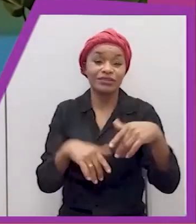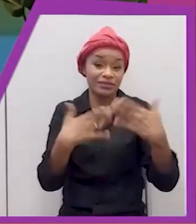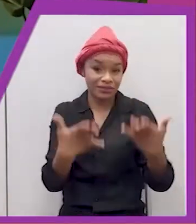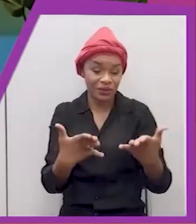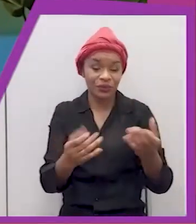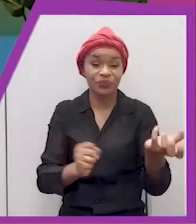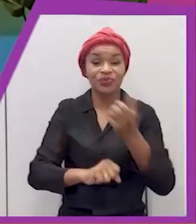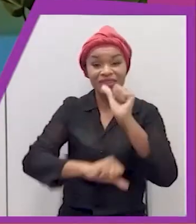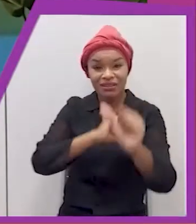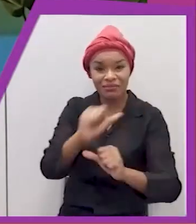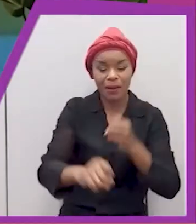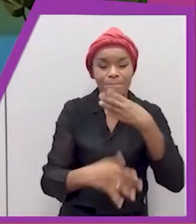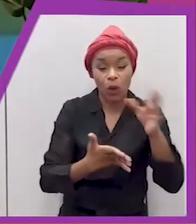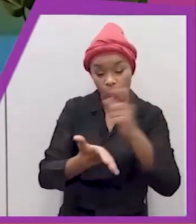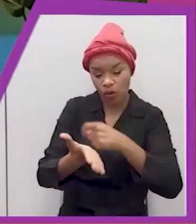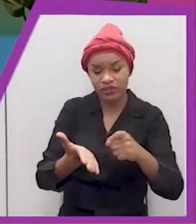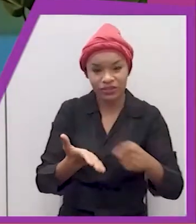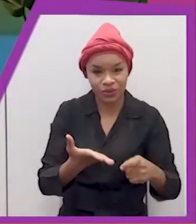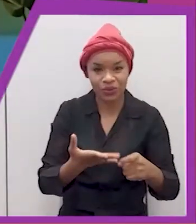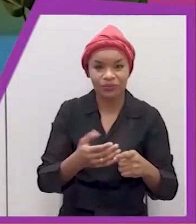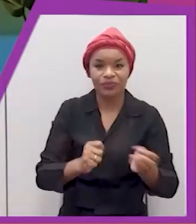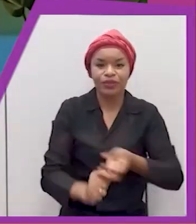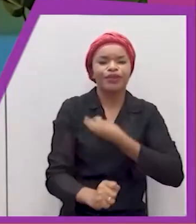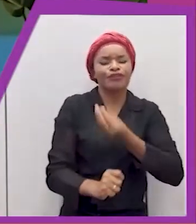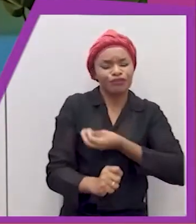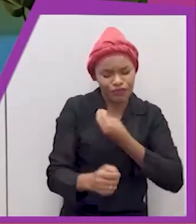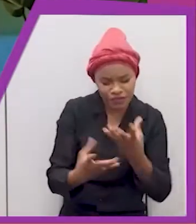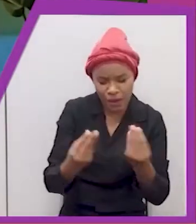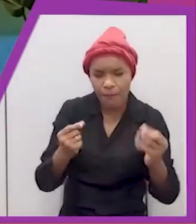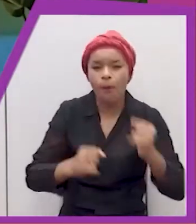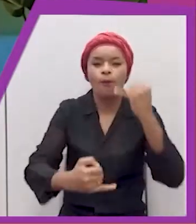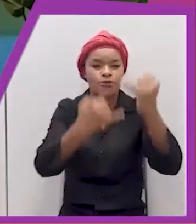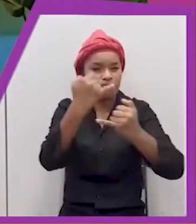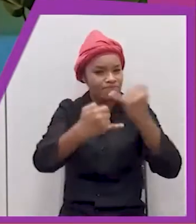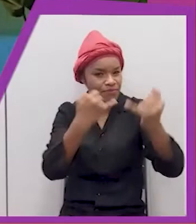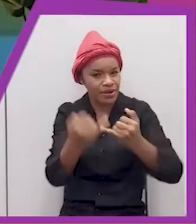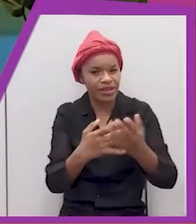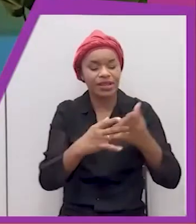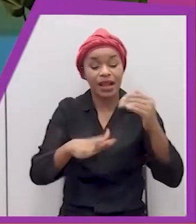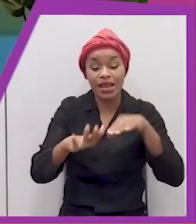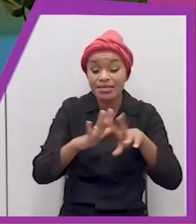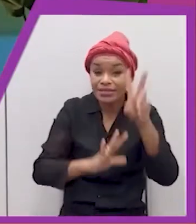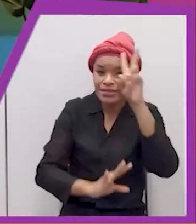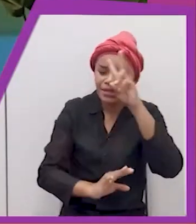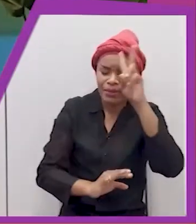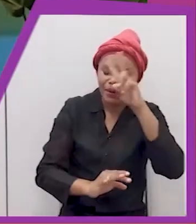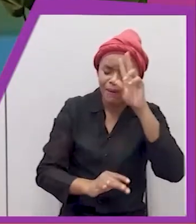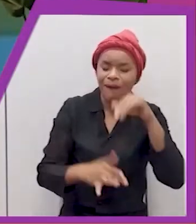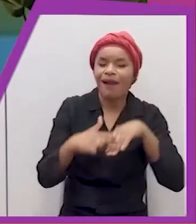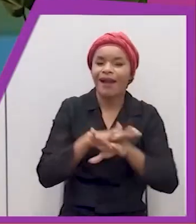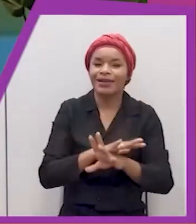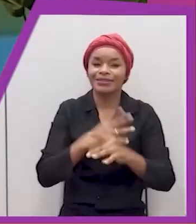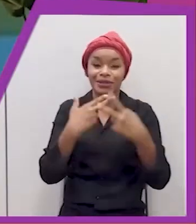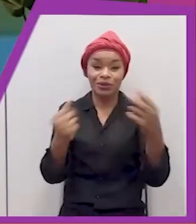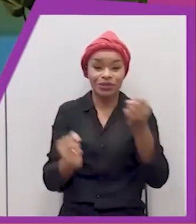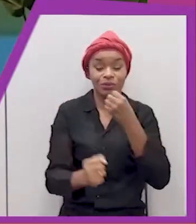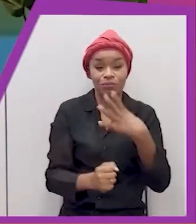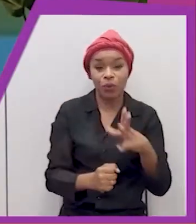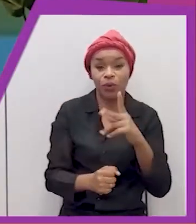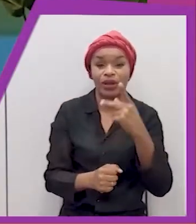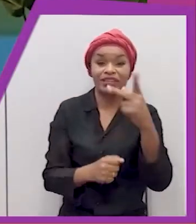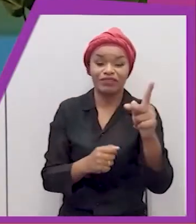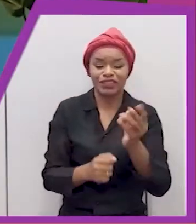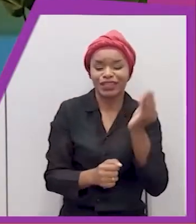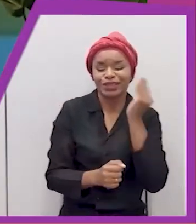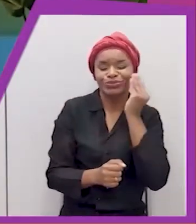sem sem ter o equipamento de mergulho você pode simplesmente caminhar porque o livro se permite isso né